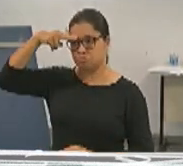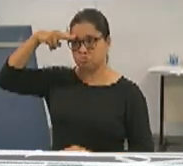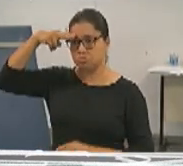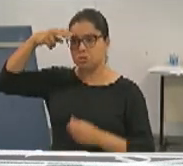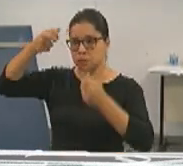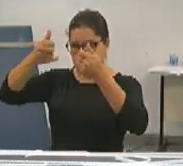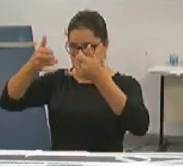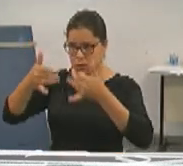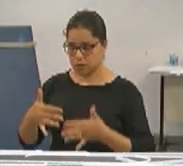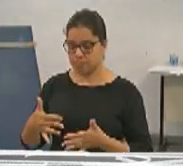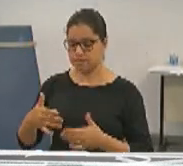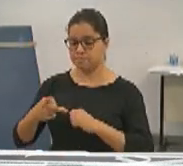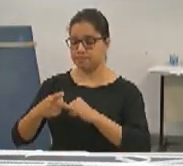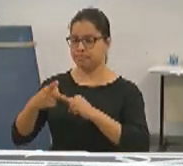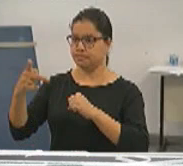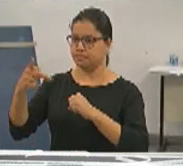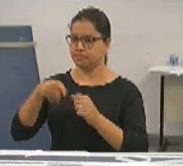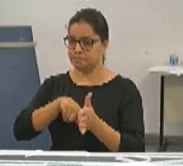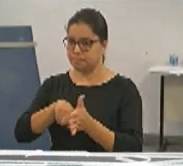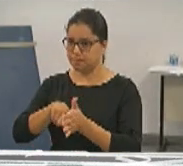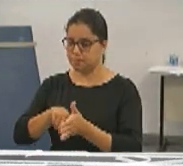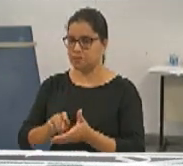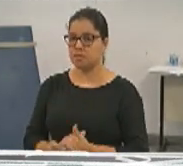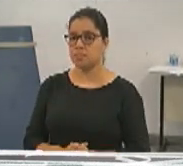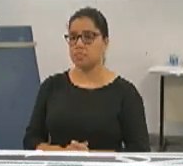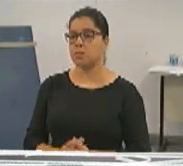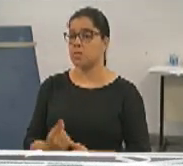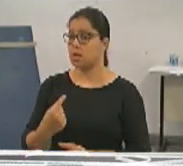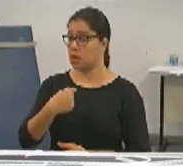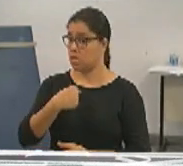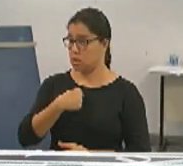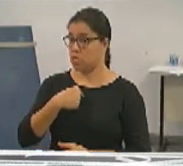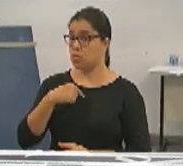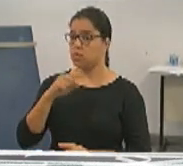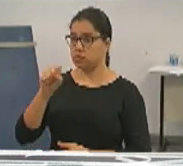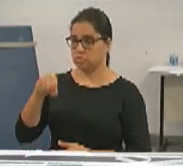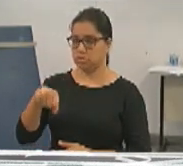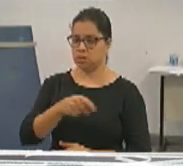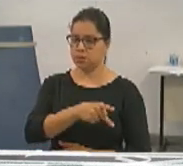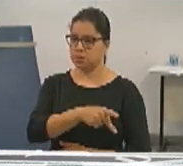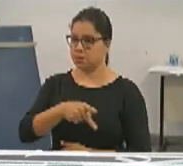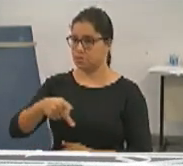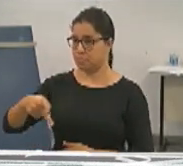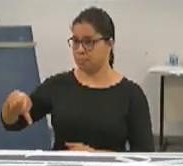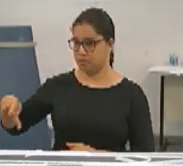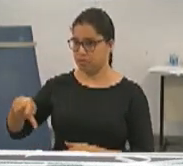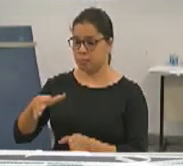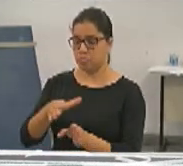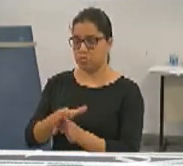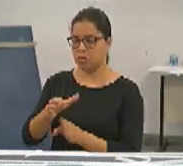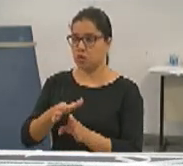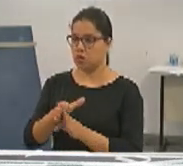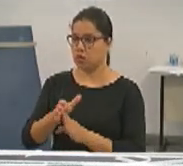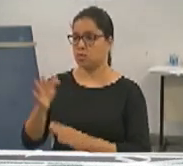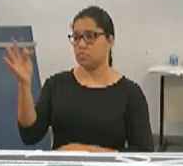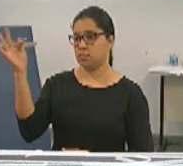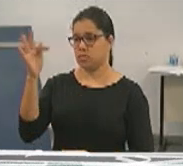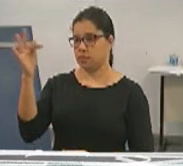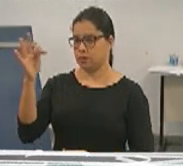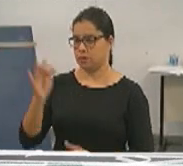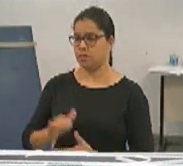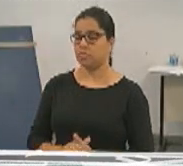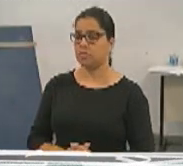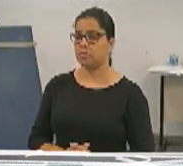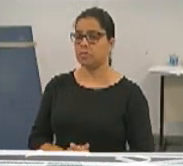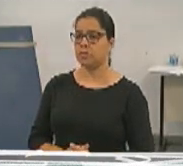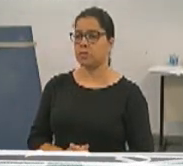em Pesquisa. Por quê? Eu sou a presidente do Conselho Universitário como reitora. E, realmente, foi